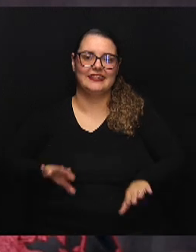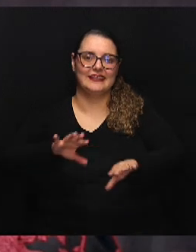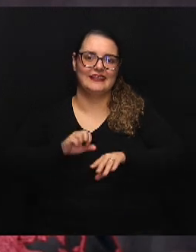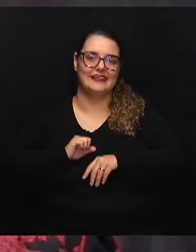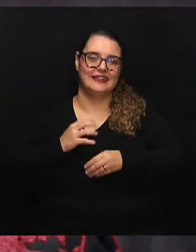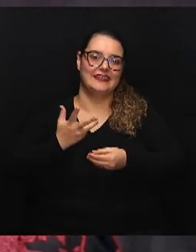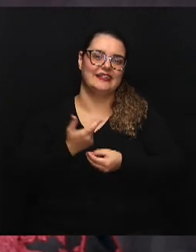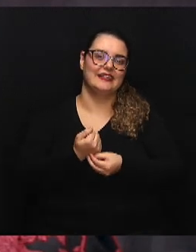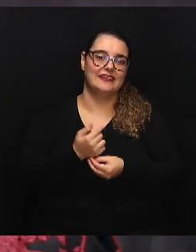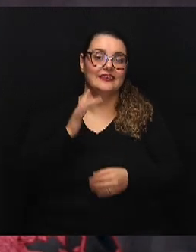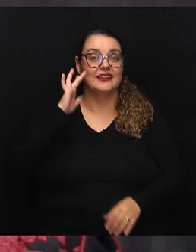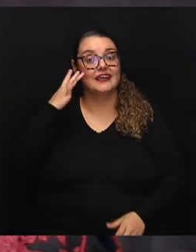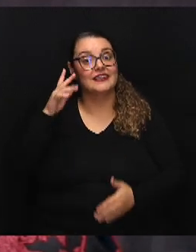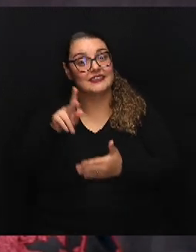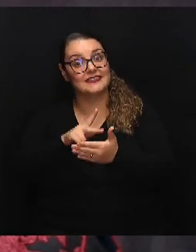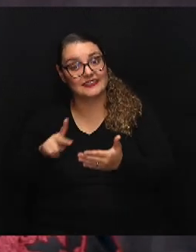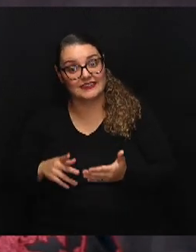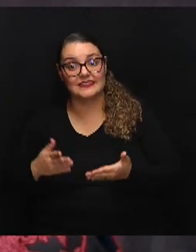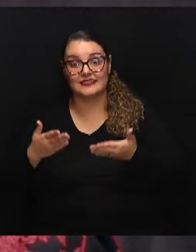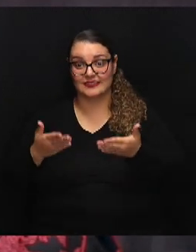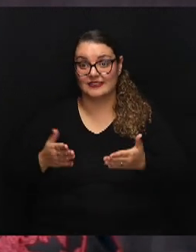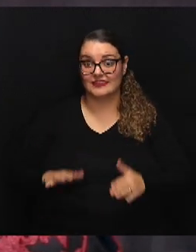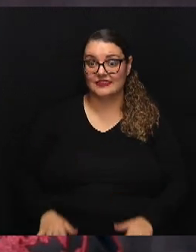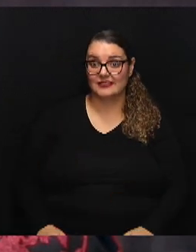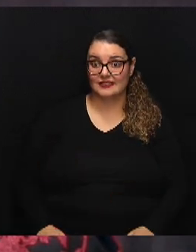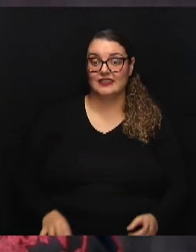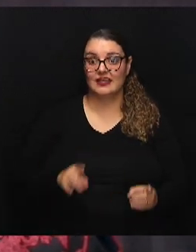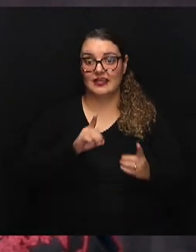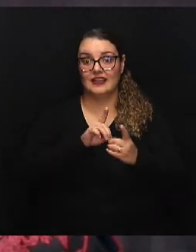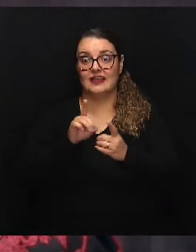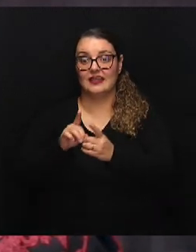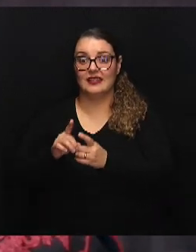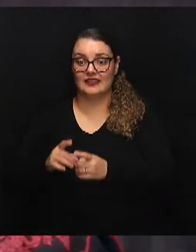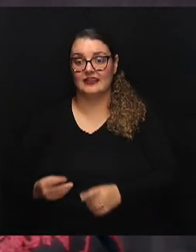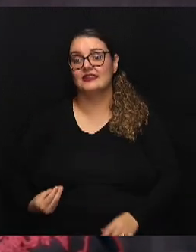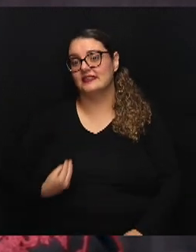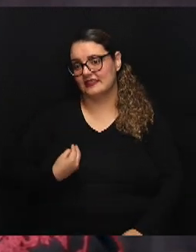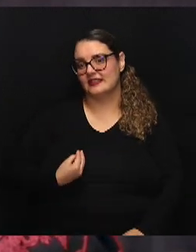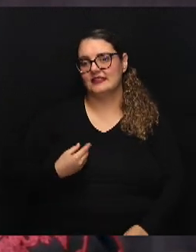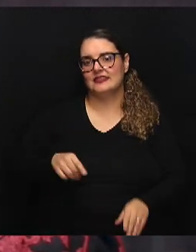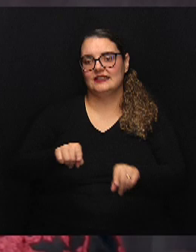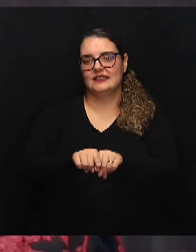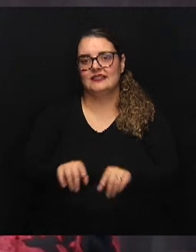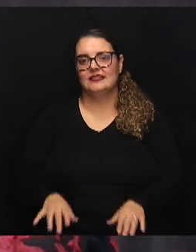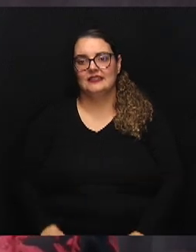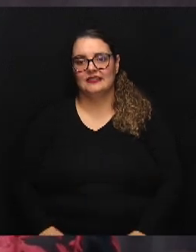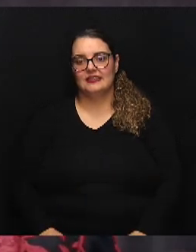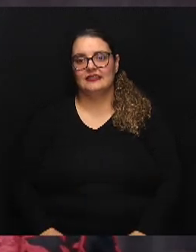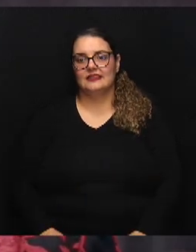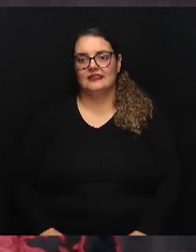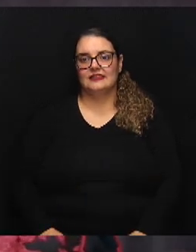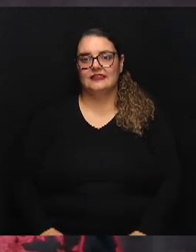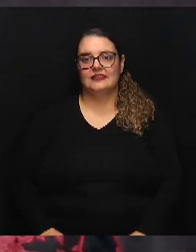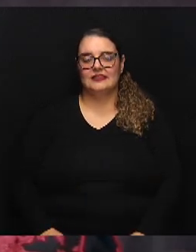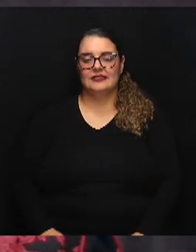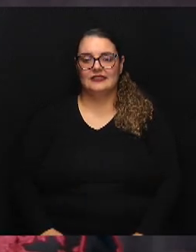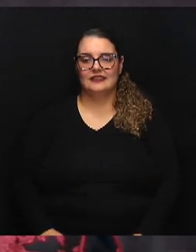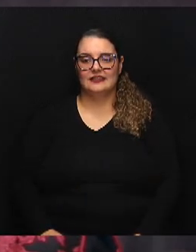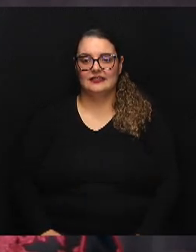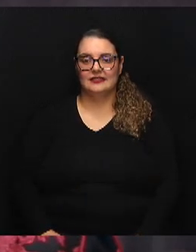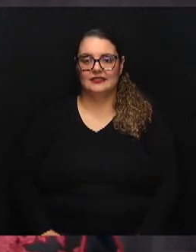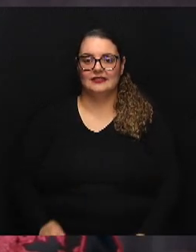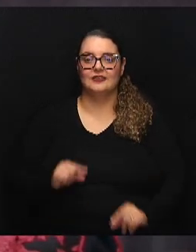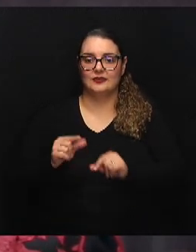que a poesia, ela entra muito nos meus atendimentos e ela entra muito na vida, né? Então, assim, um pouco antes de vir